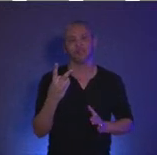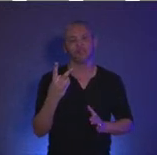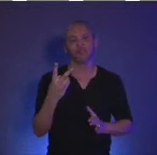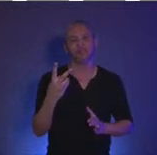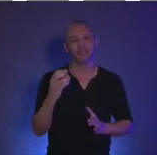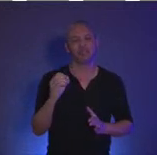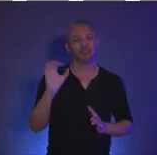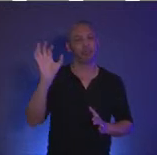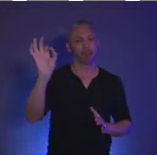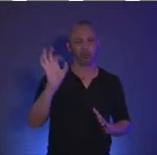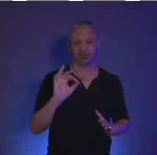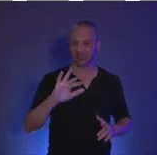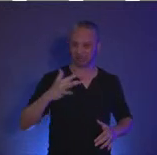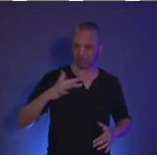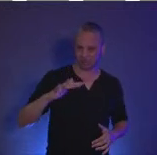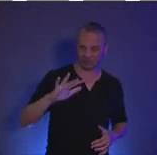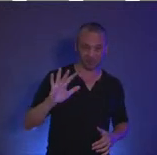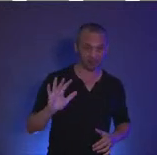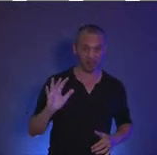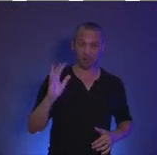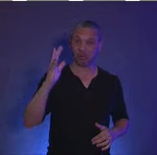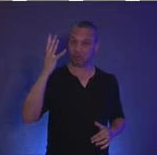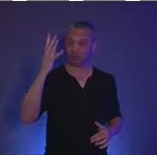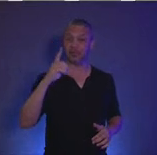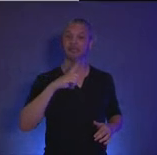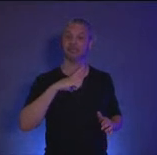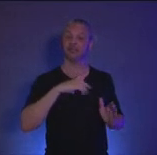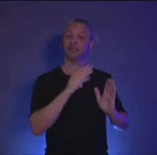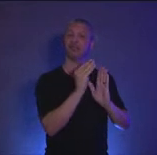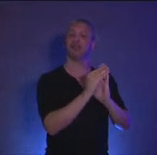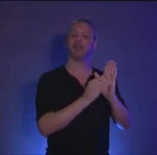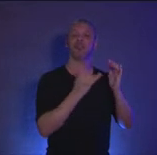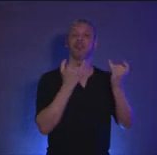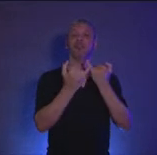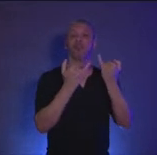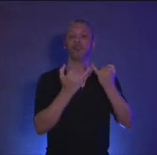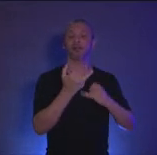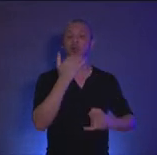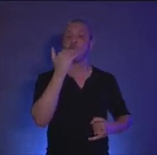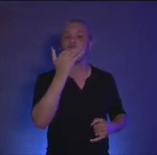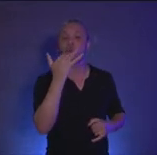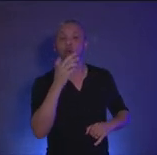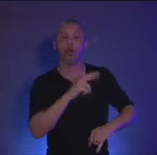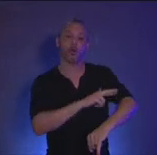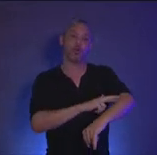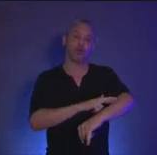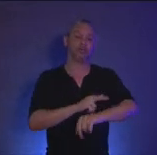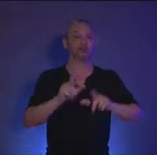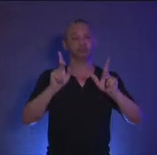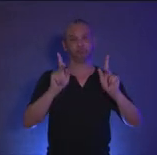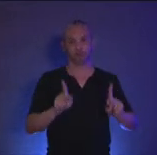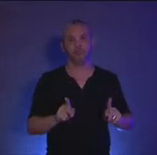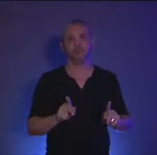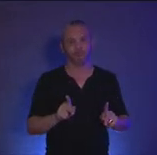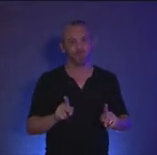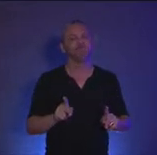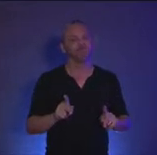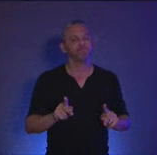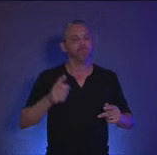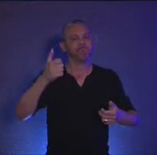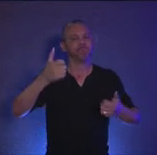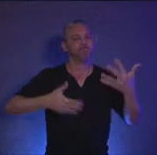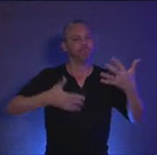20% dos casos possuem a raça ou a cor das vítimas, né? Ou seja, isso reforça